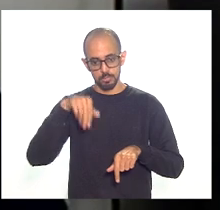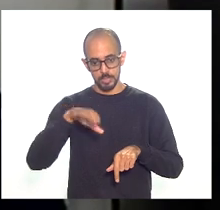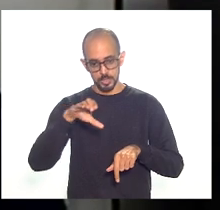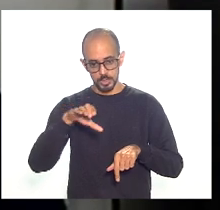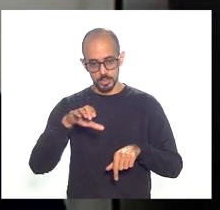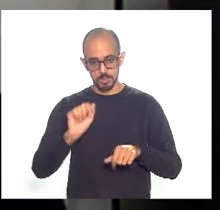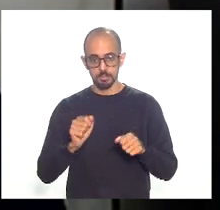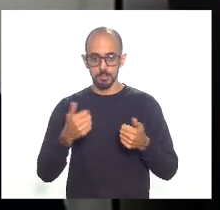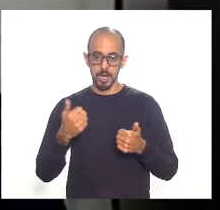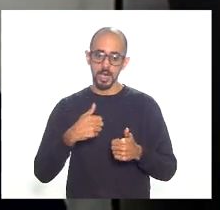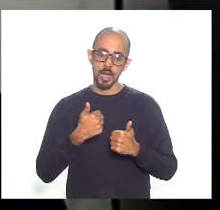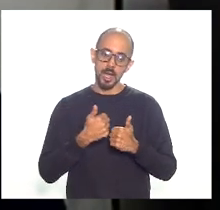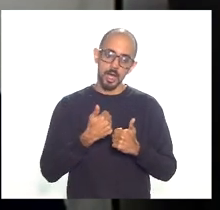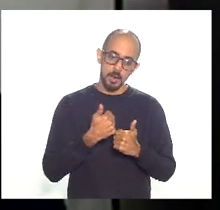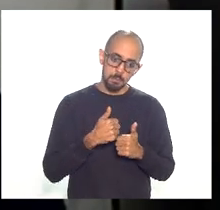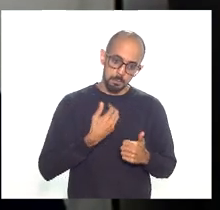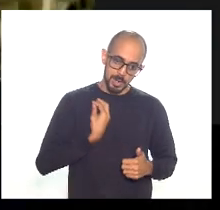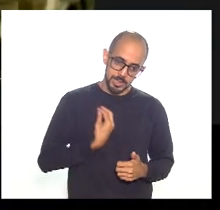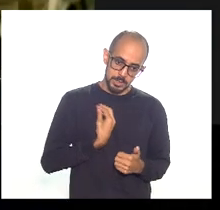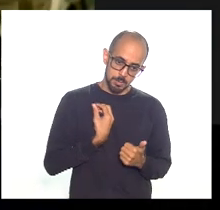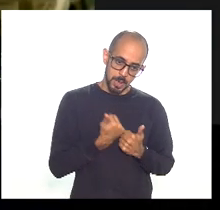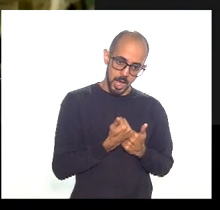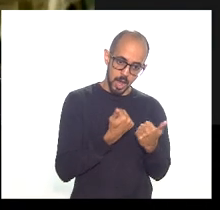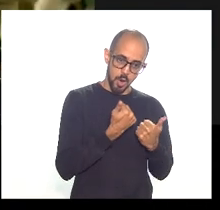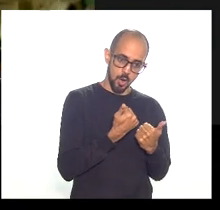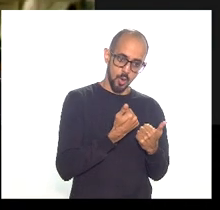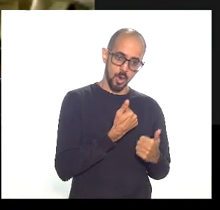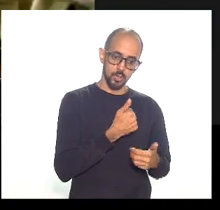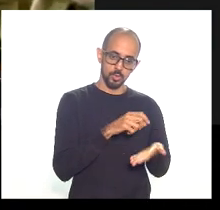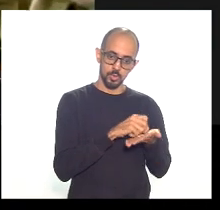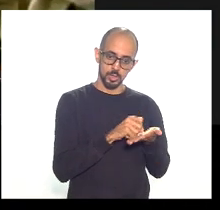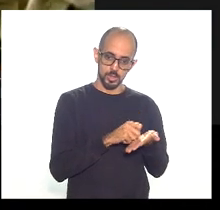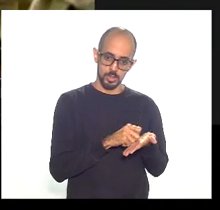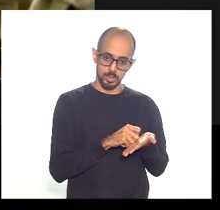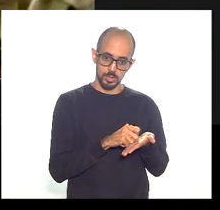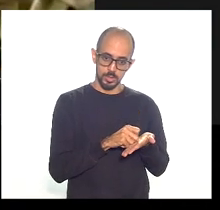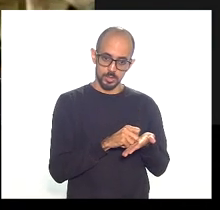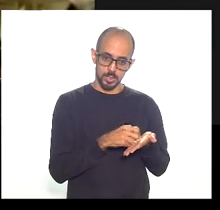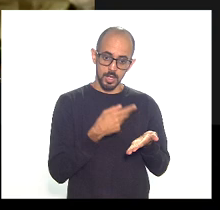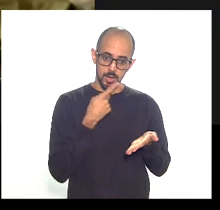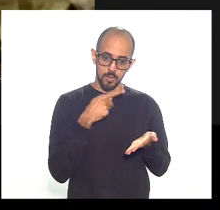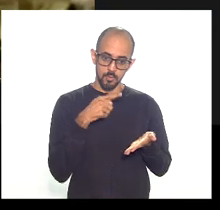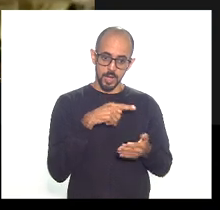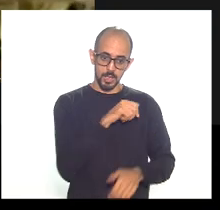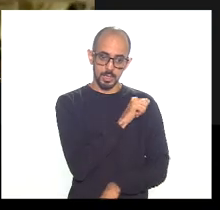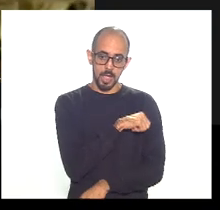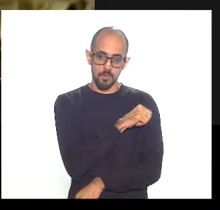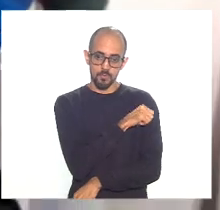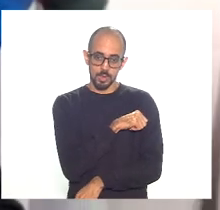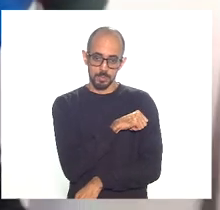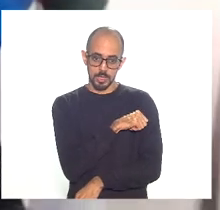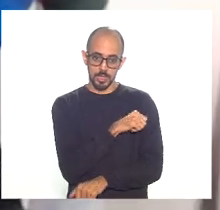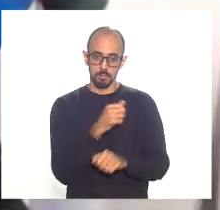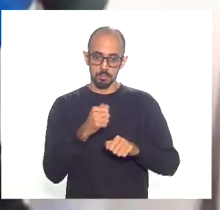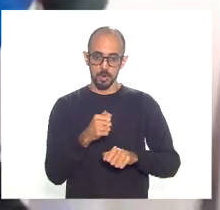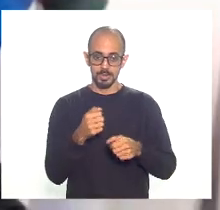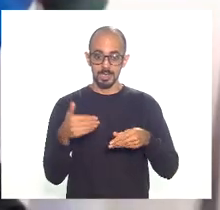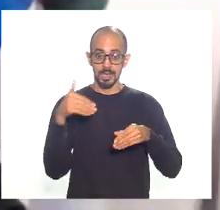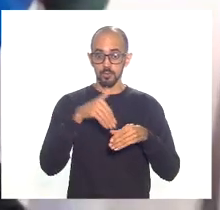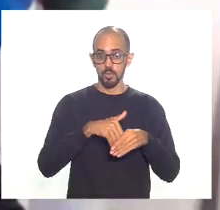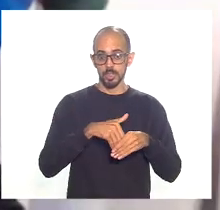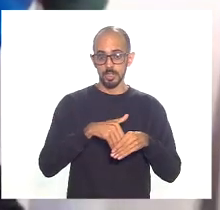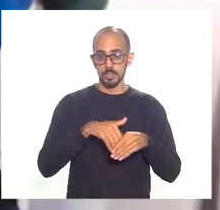tão importante que foi votado anteriormente. Tá bom, deputado. Deixa eu falar. Eu falei aqui para a deputada enfermeira, a coautoria pode ser colhida na votação. Ele não